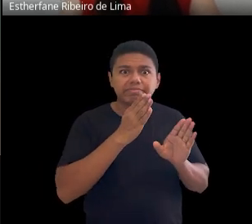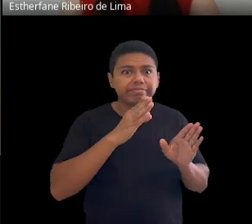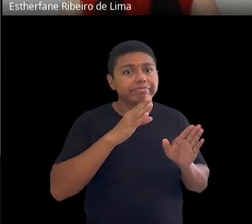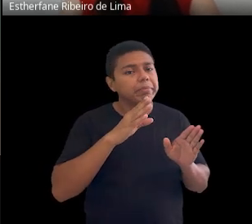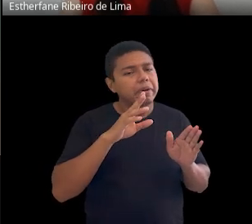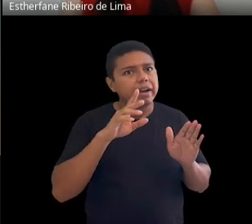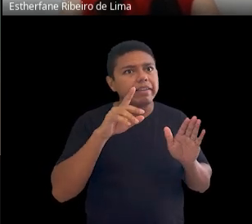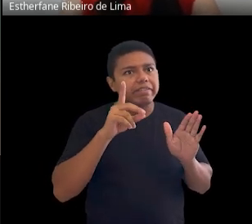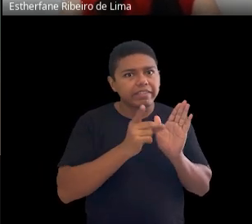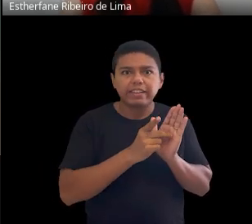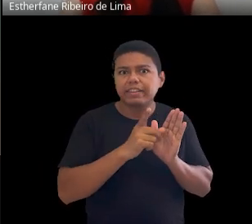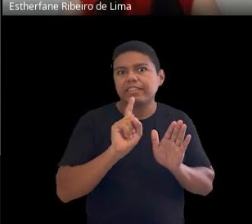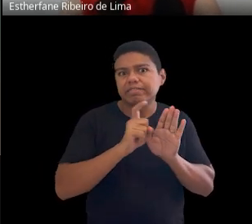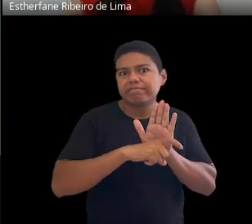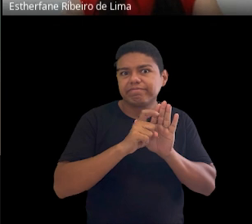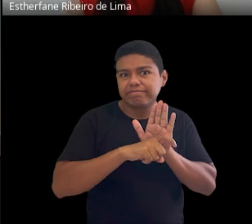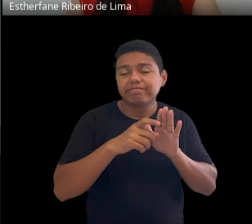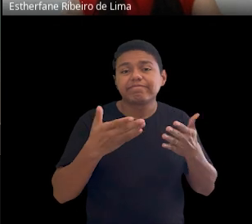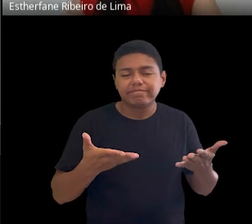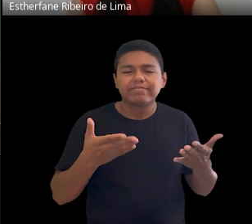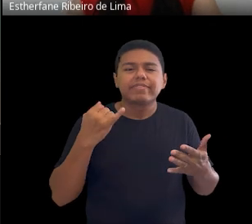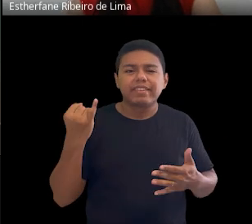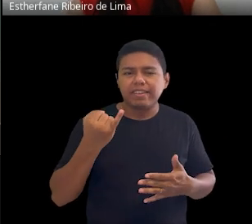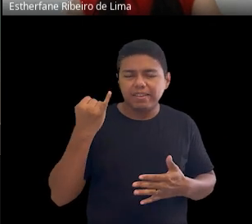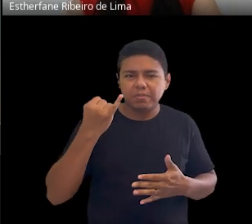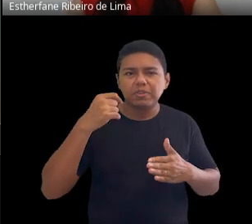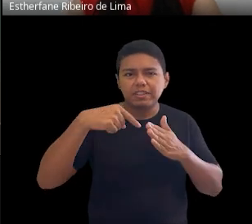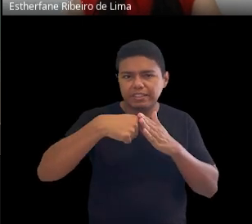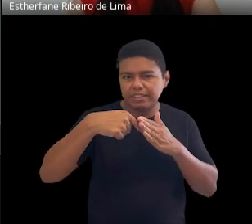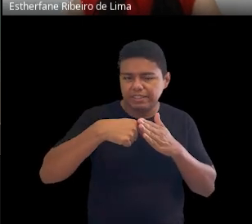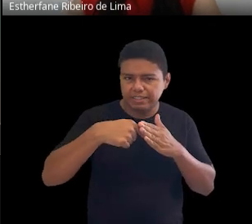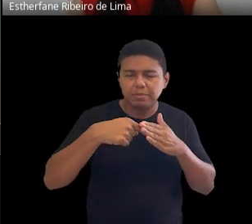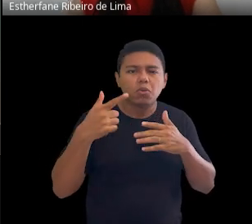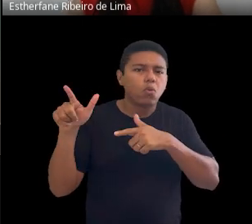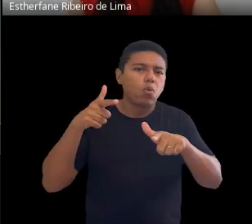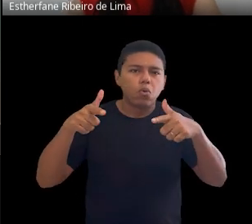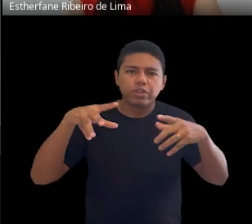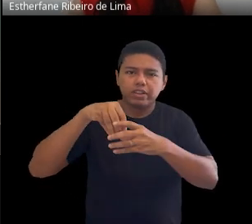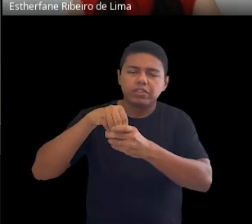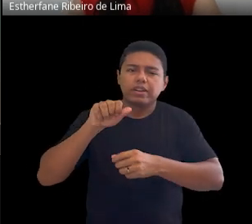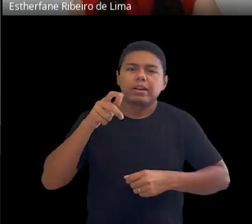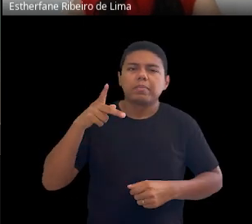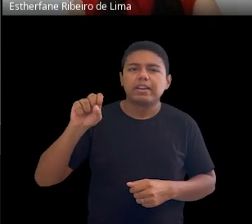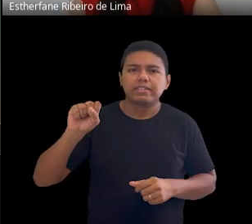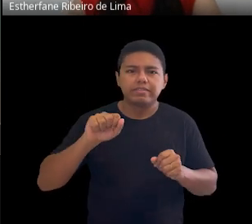diagnóstico. Então, sempre é importante ressaltar sobre esses exames que podem ser realizados até mesmo na atenção